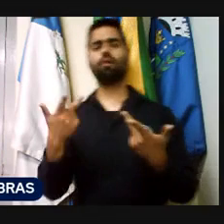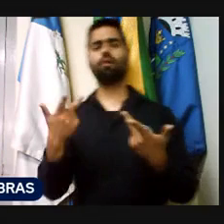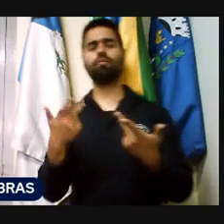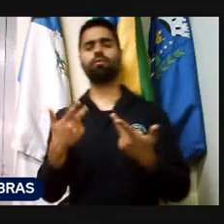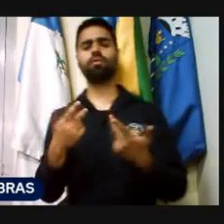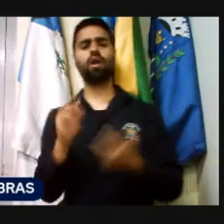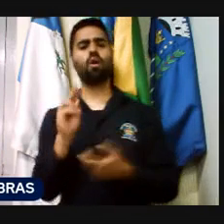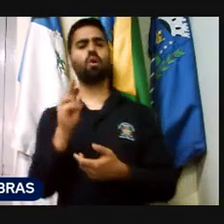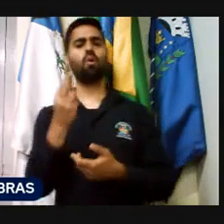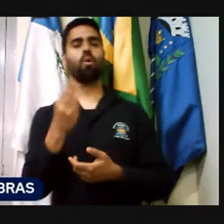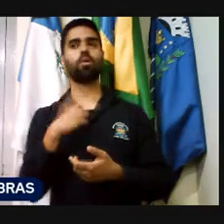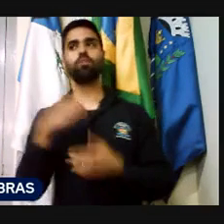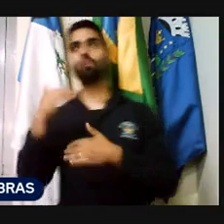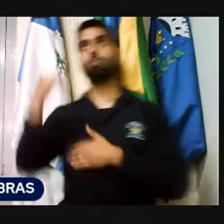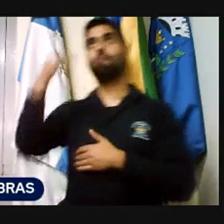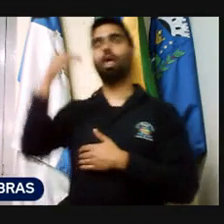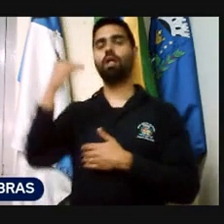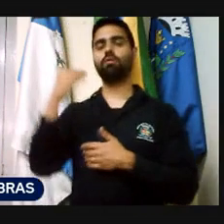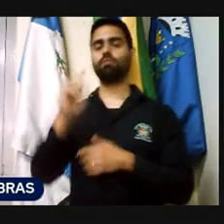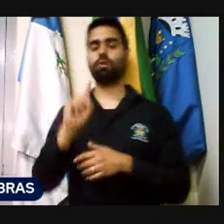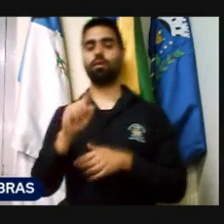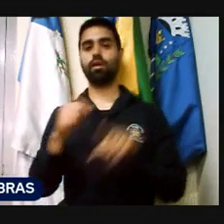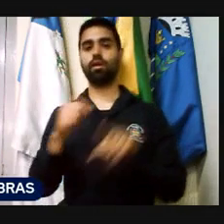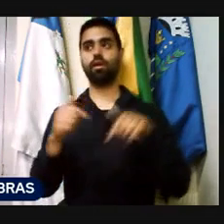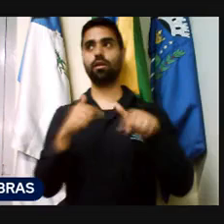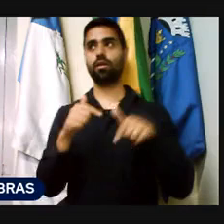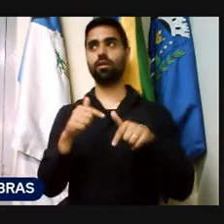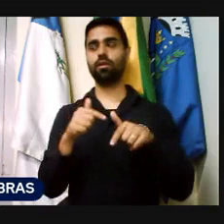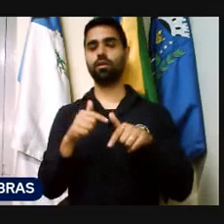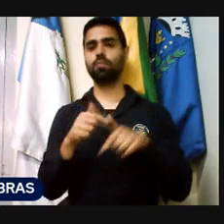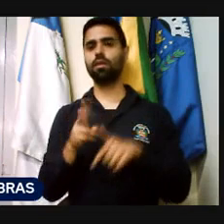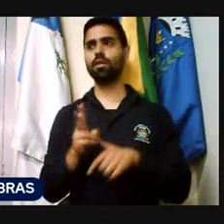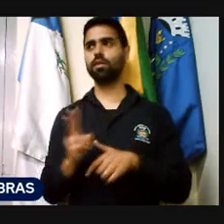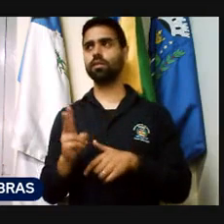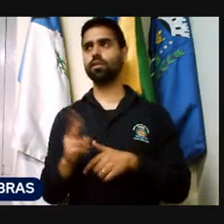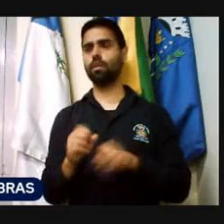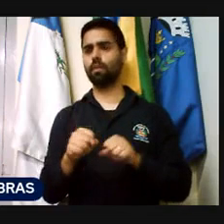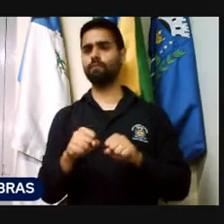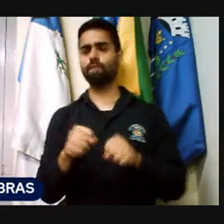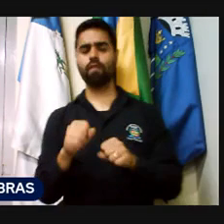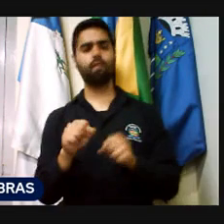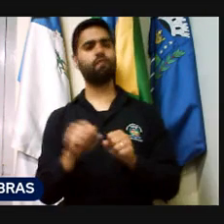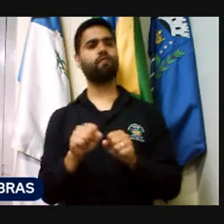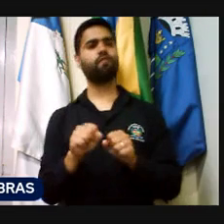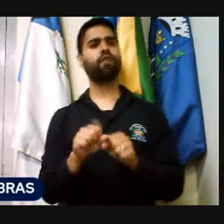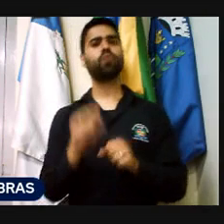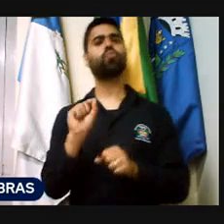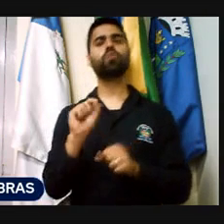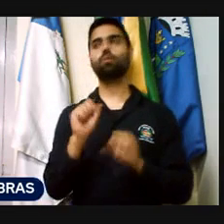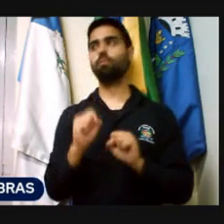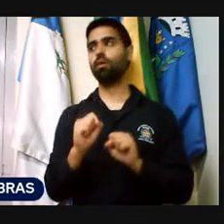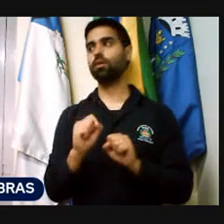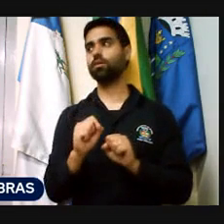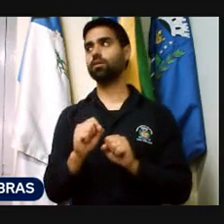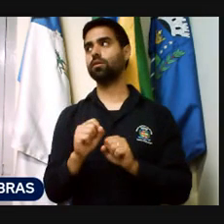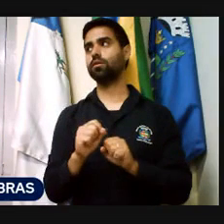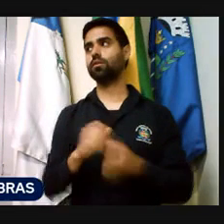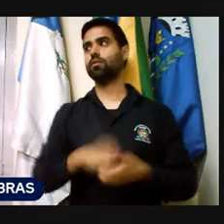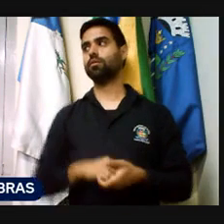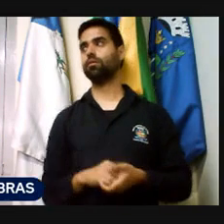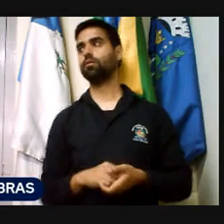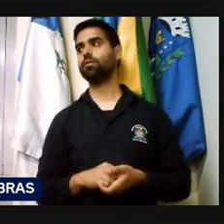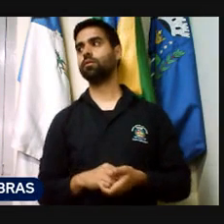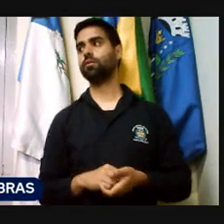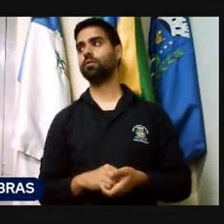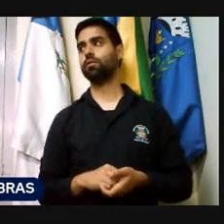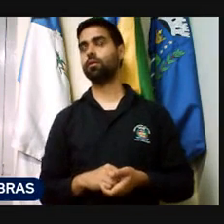uma ascensão. Ele trabalha com os pés no chão, faz aquilo que é possível, vive de resultados. E eu